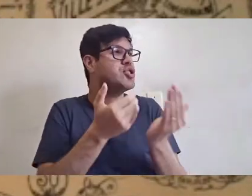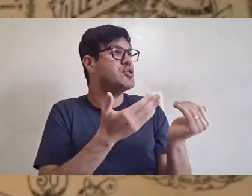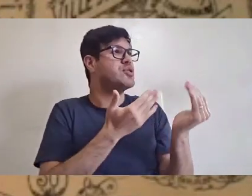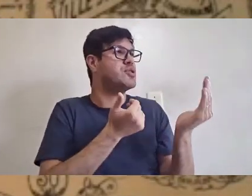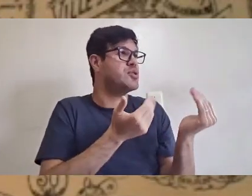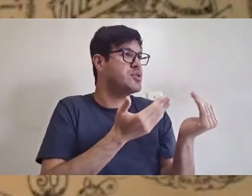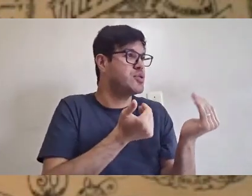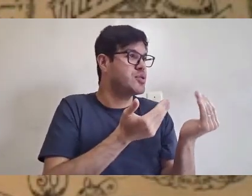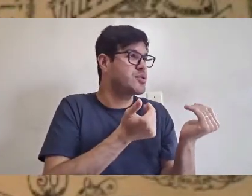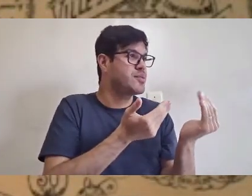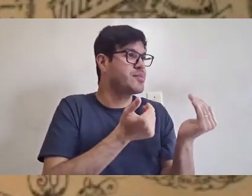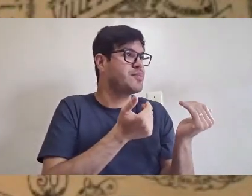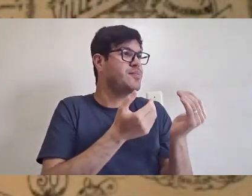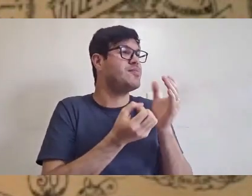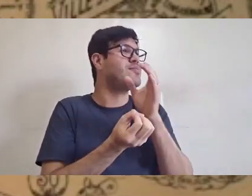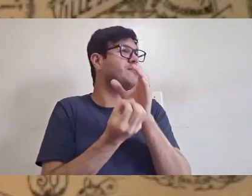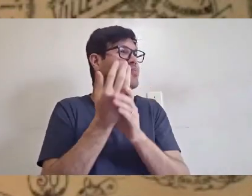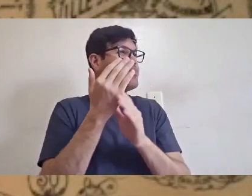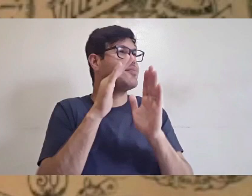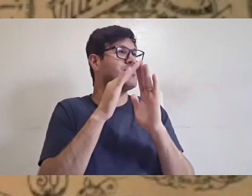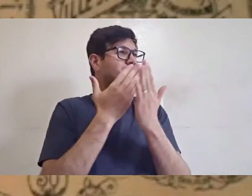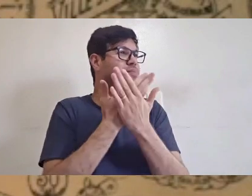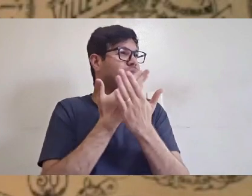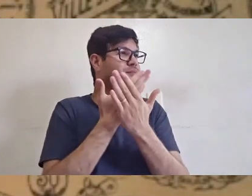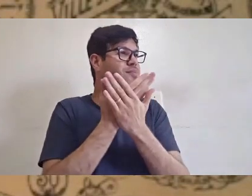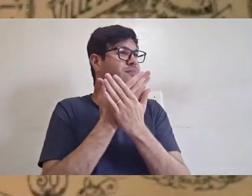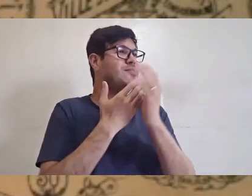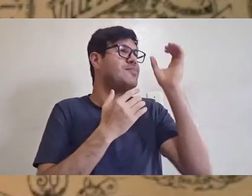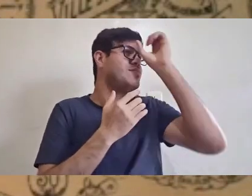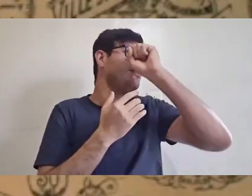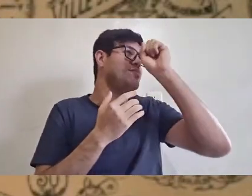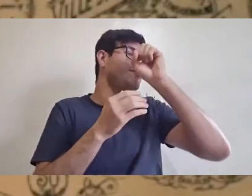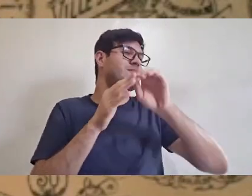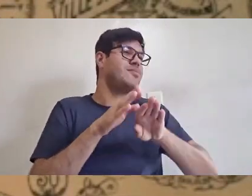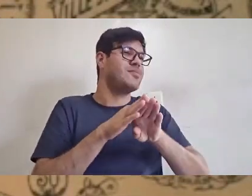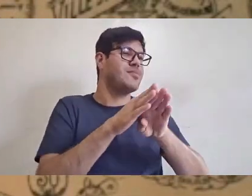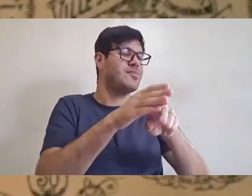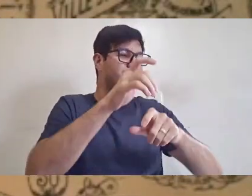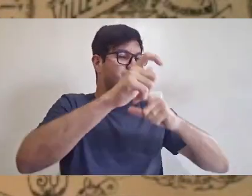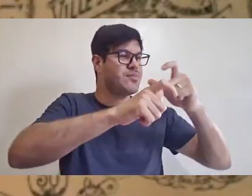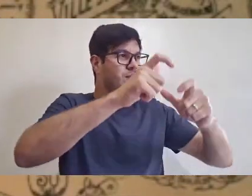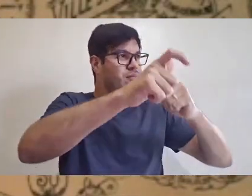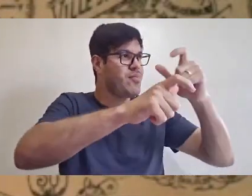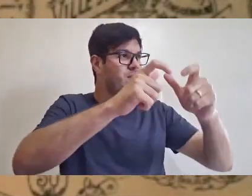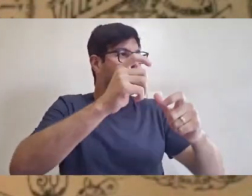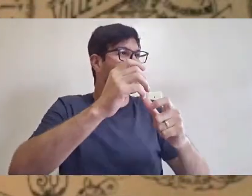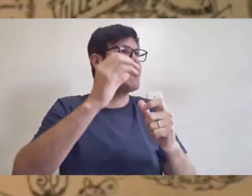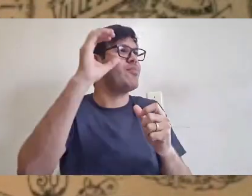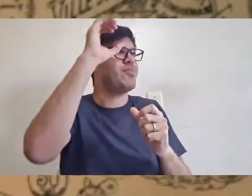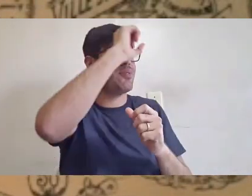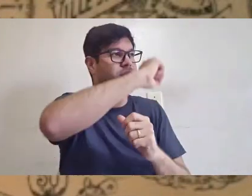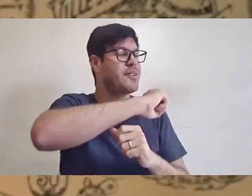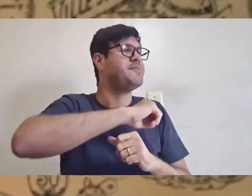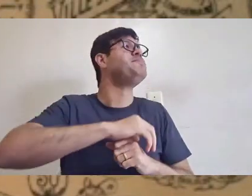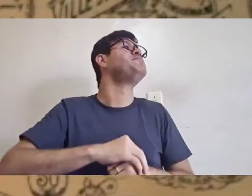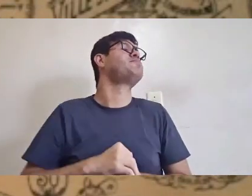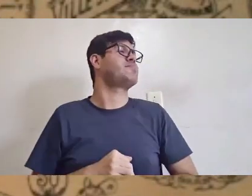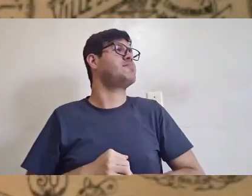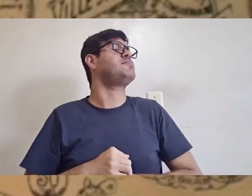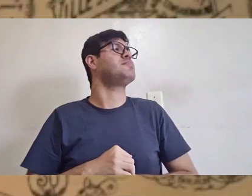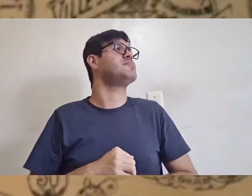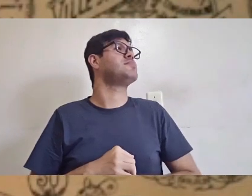jovens, foi criada essa escola de aprendiz de calceteiro. E tem calceteiro daquela época relacionamos isso,